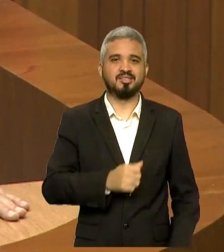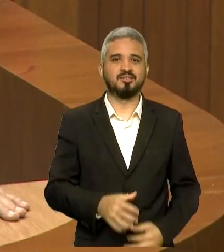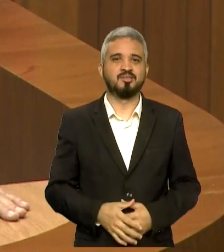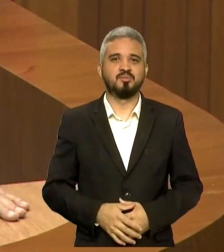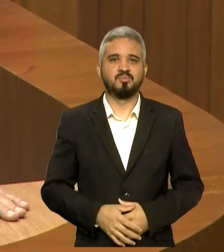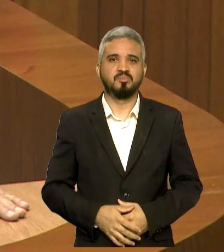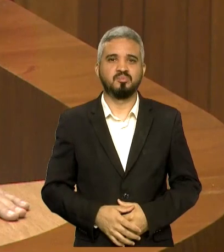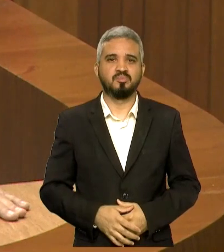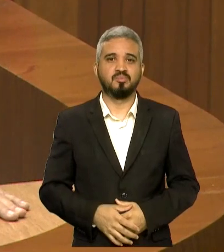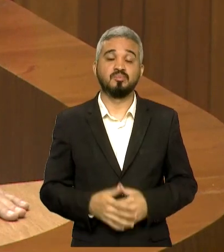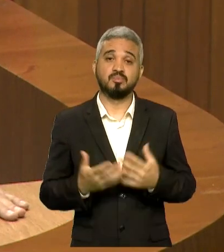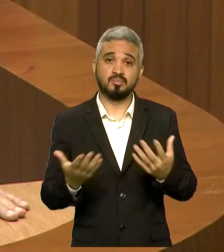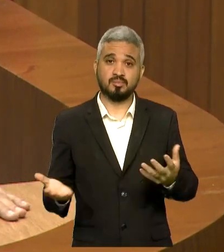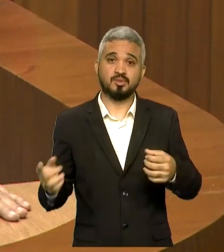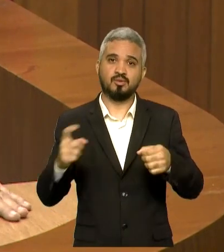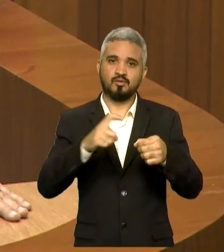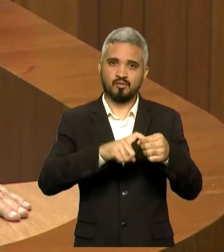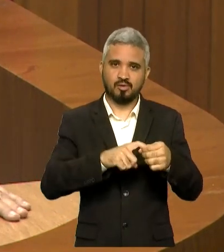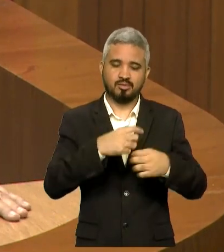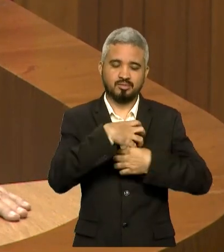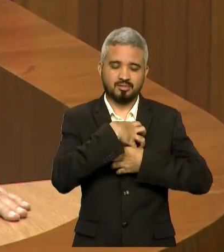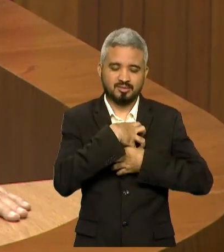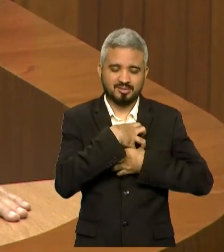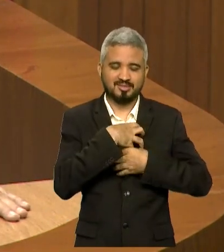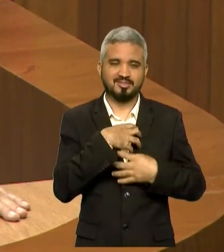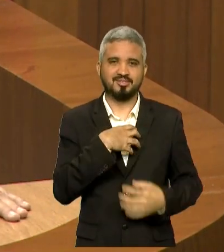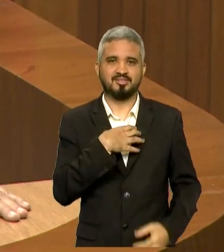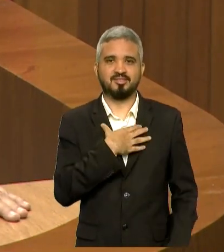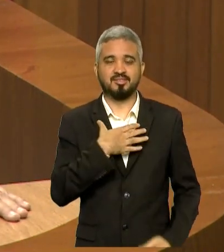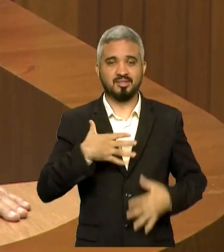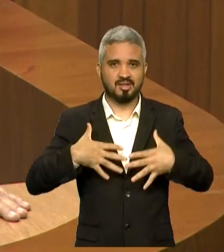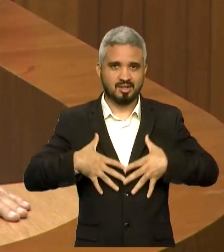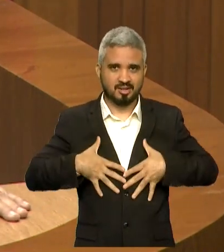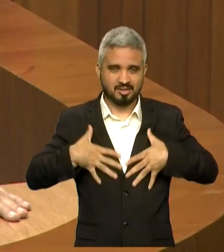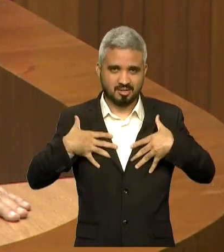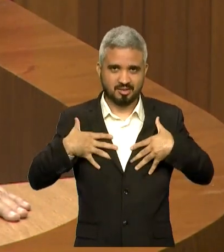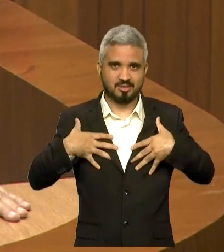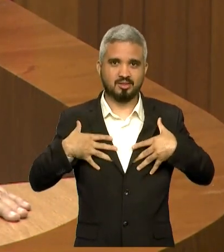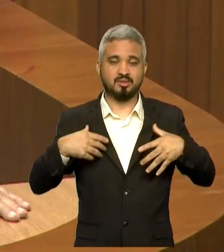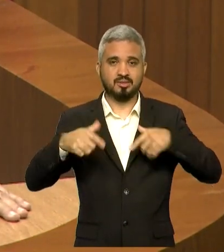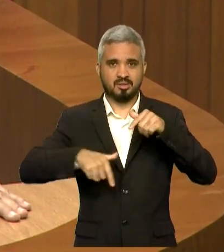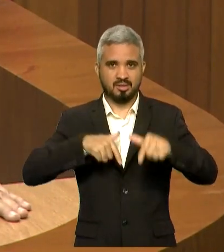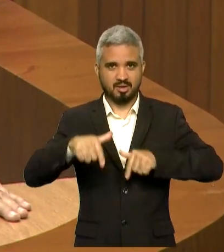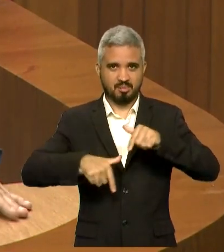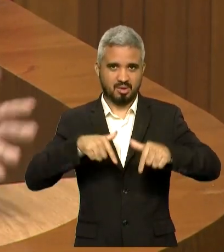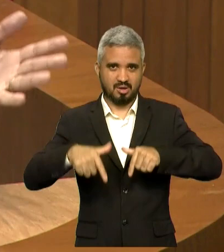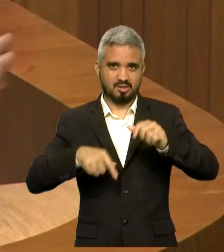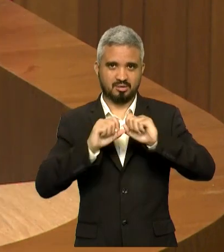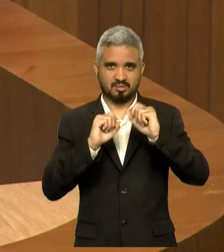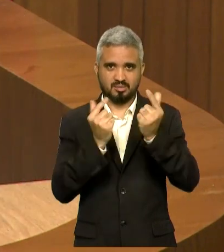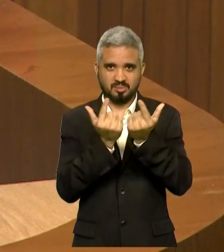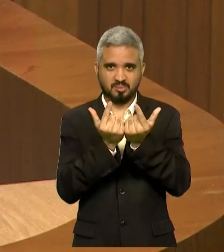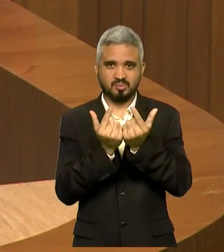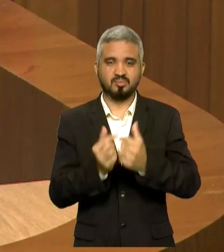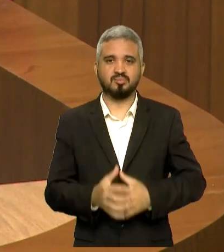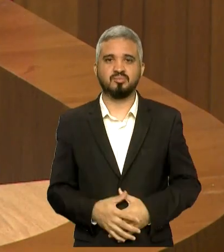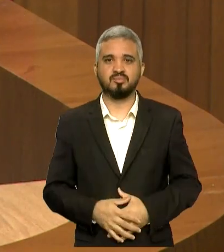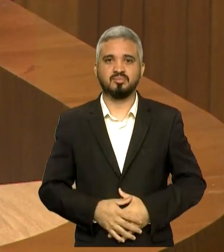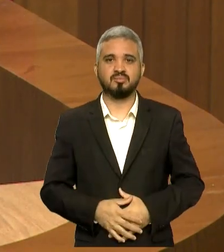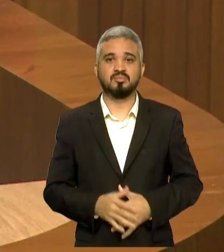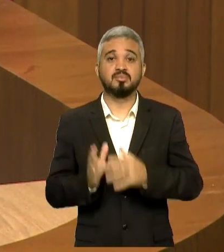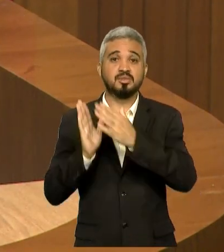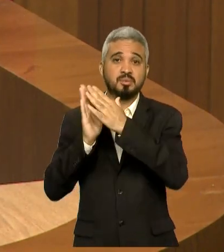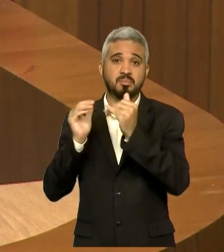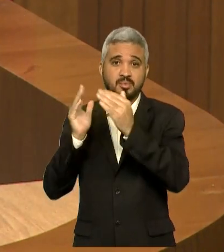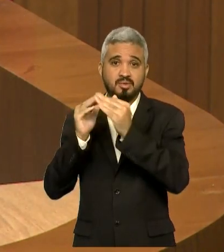tribuna. Então, eu retorno com muita satisfação aos trabalhos legislativos dessa casa. E solicito e rogo a proteção